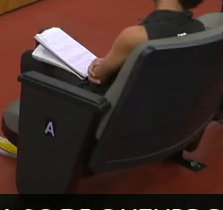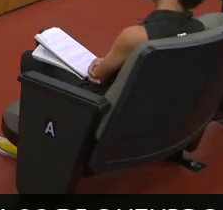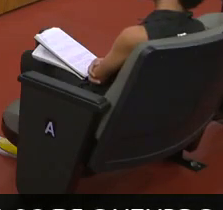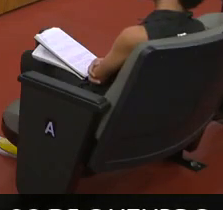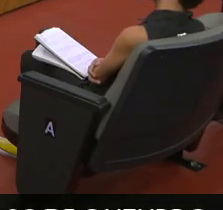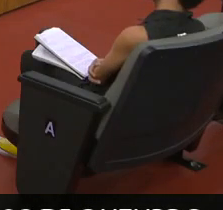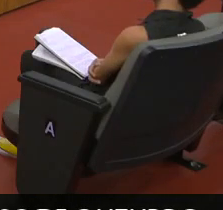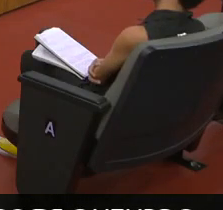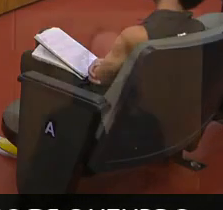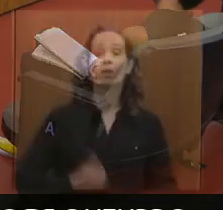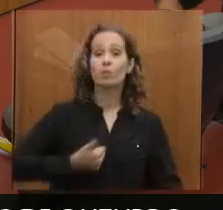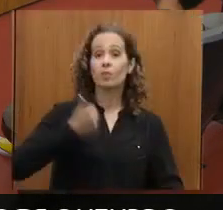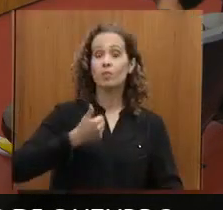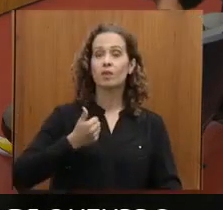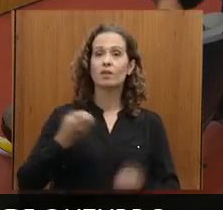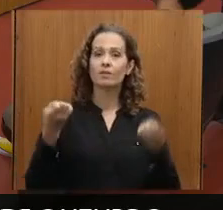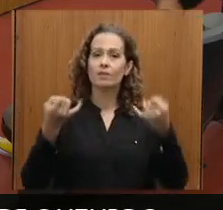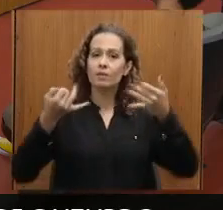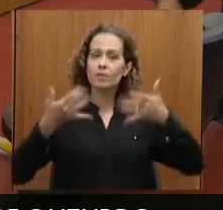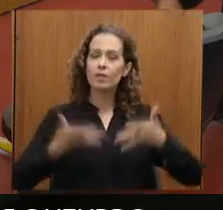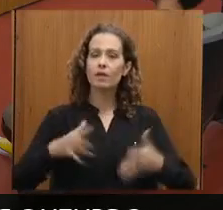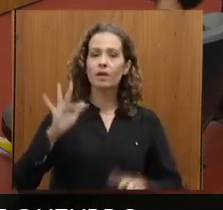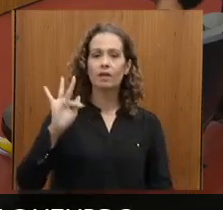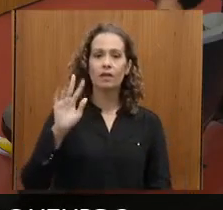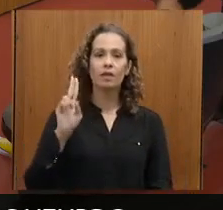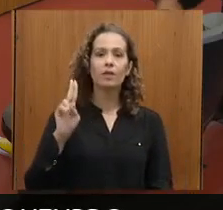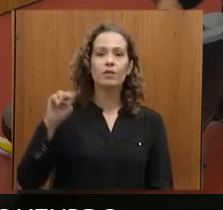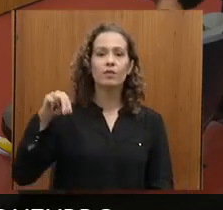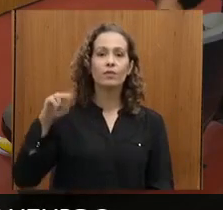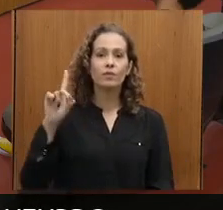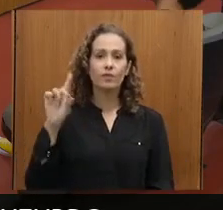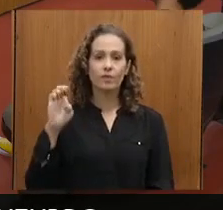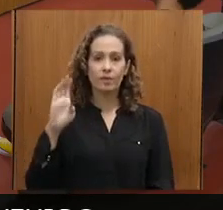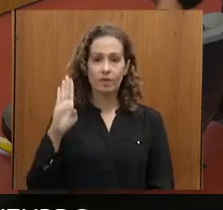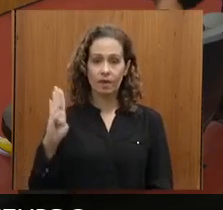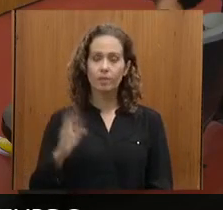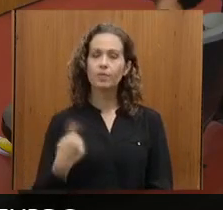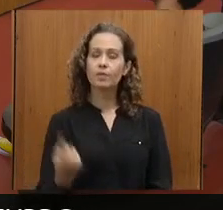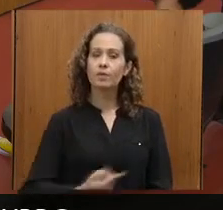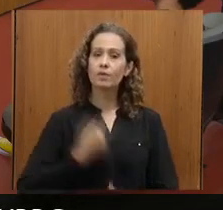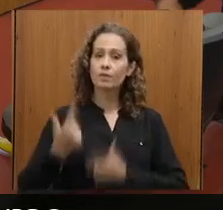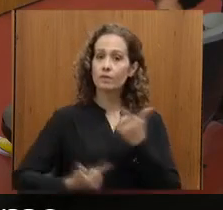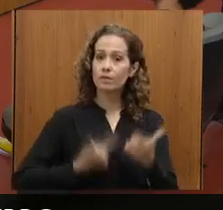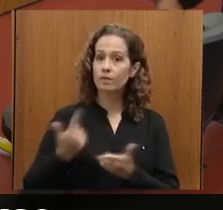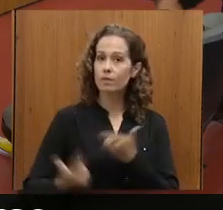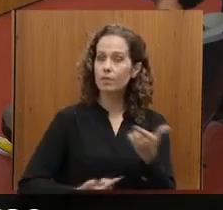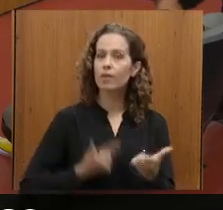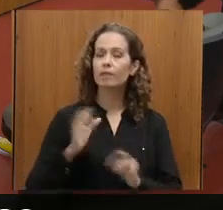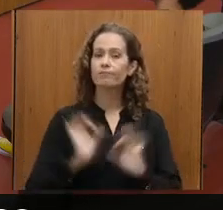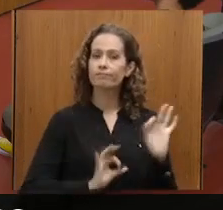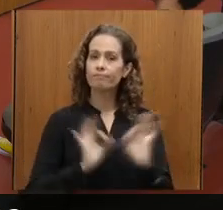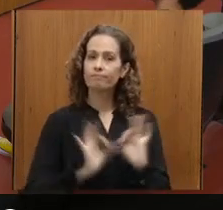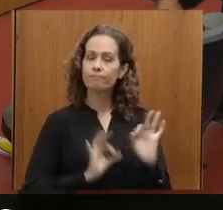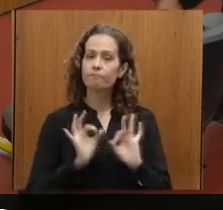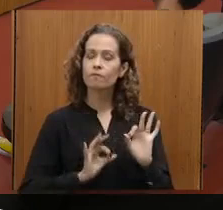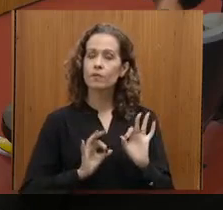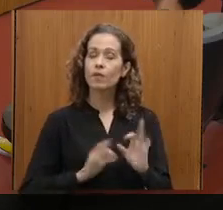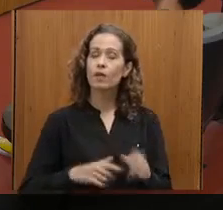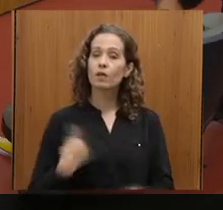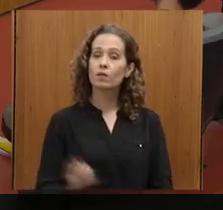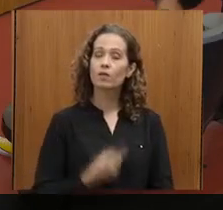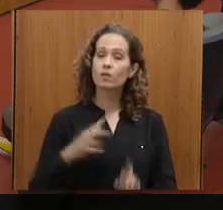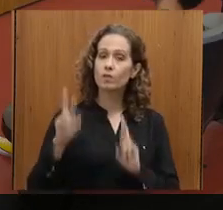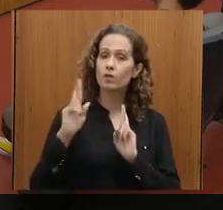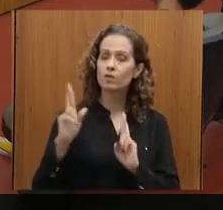o Fundeb. A gente tem trabalhado com a plena execução do Fundeb, essa é a nossa expectativa, eu sei que ainda